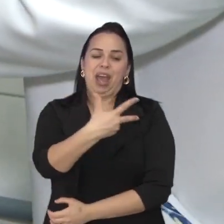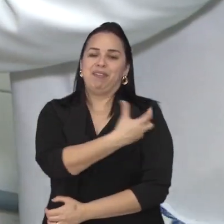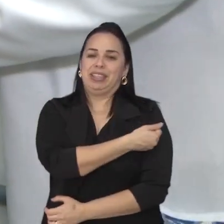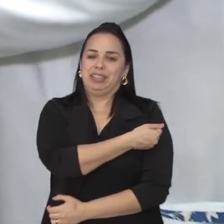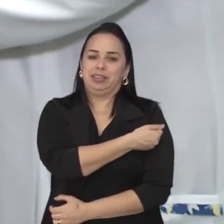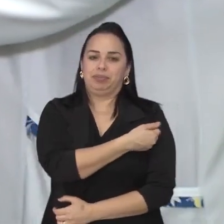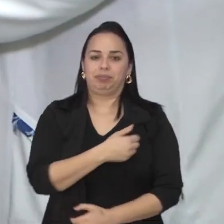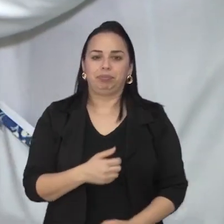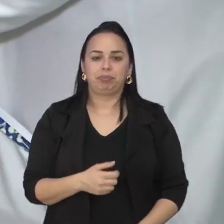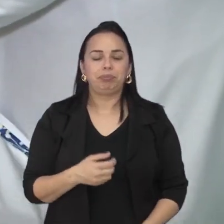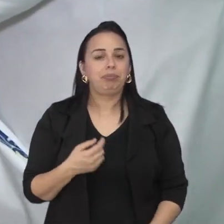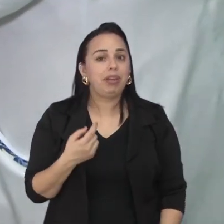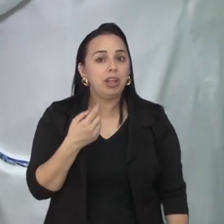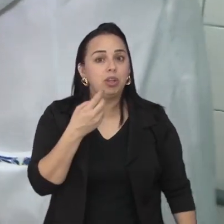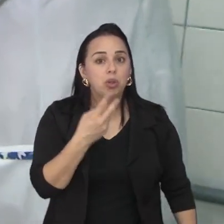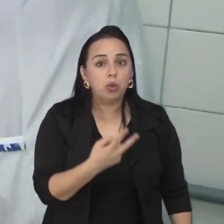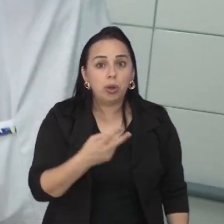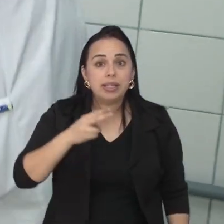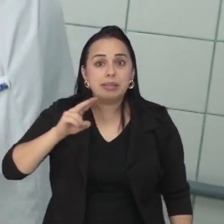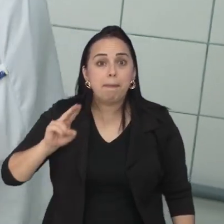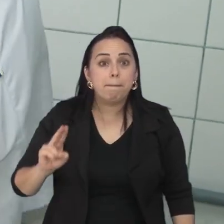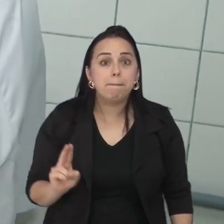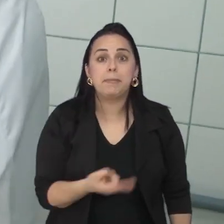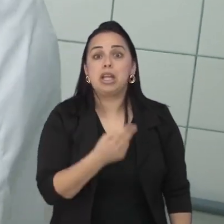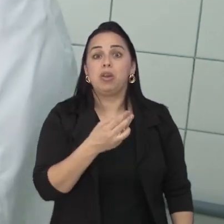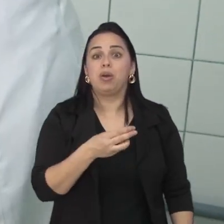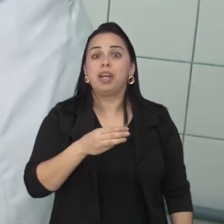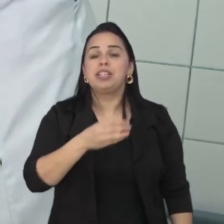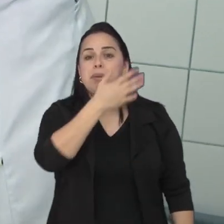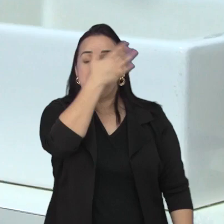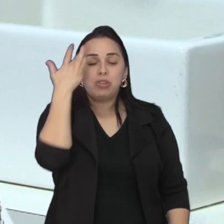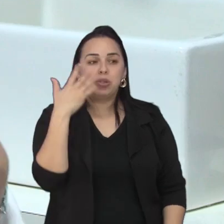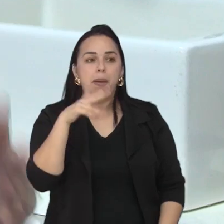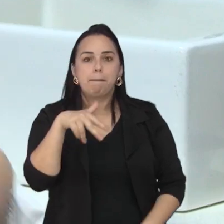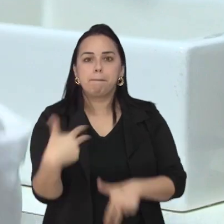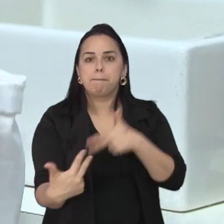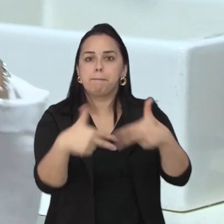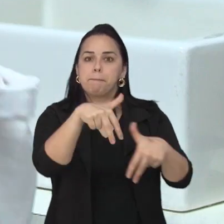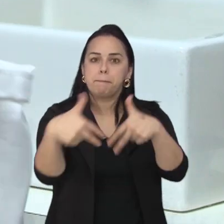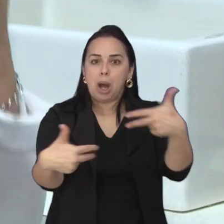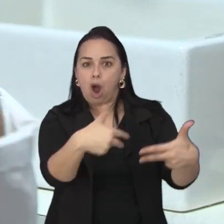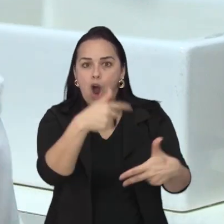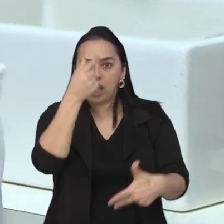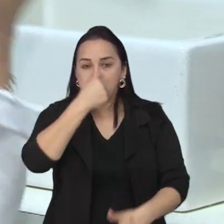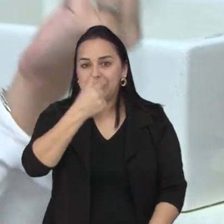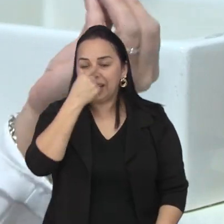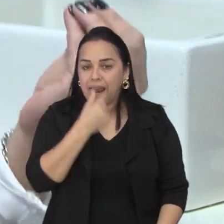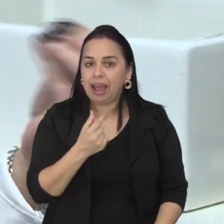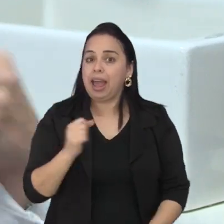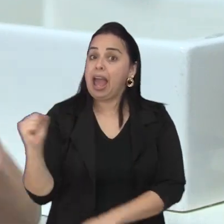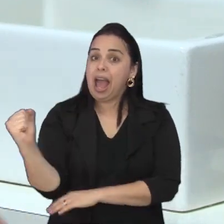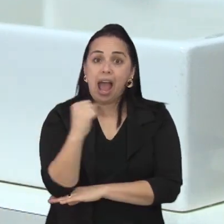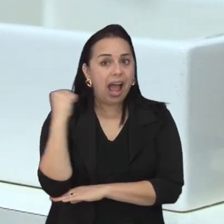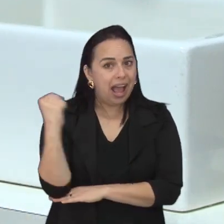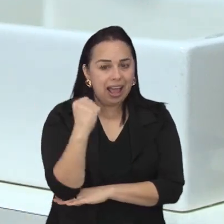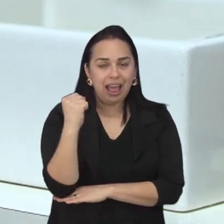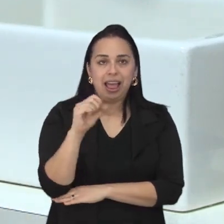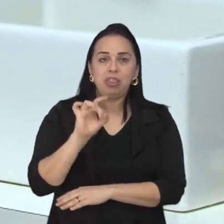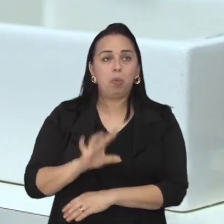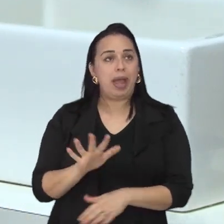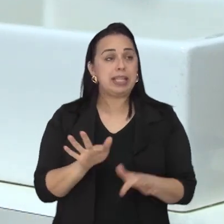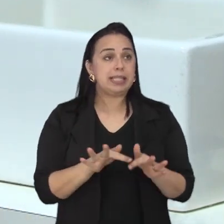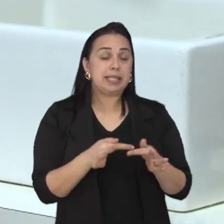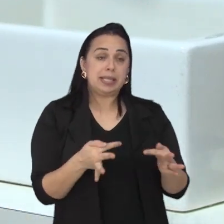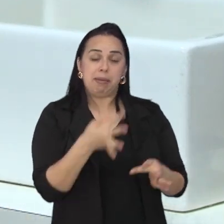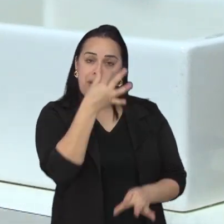Nesse caso, a forma mais segura de proteção é a vacina. A gente tem mais de 2 milhões de mortes por influenza. Então, a influenza,